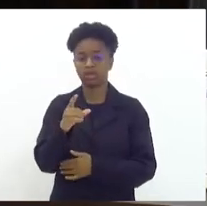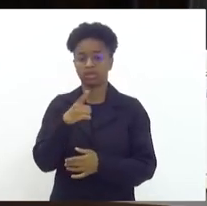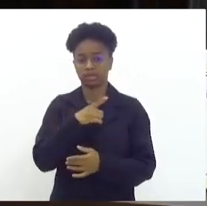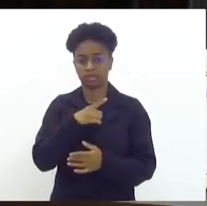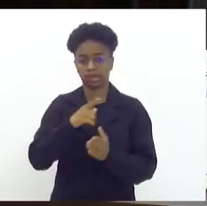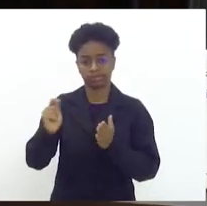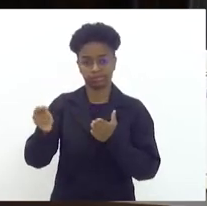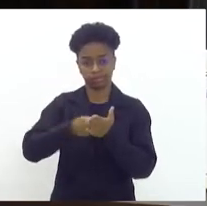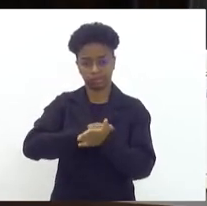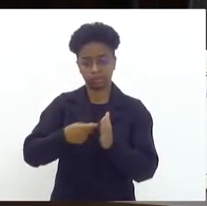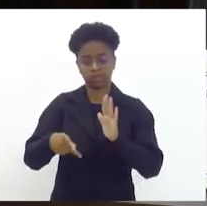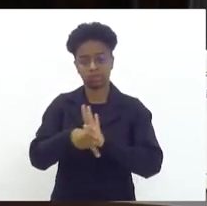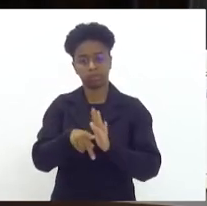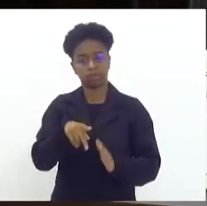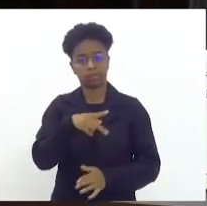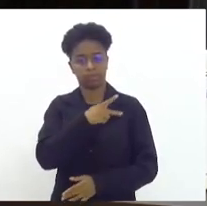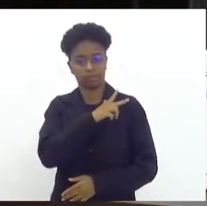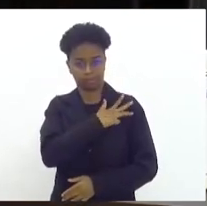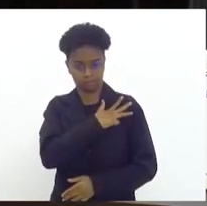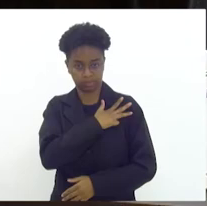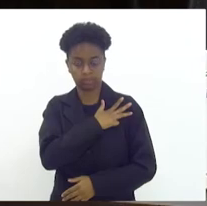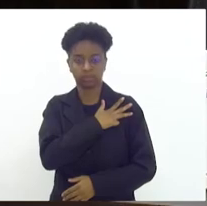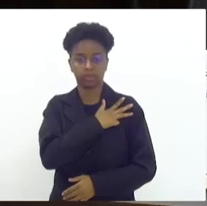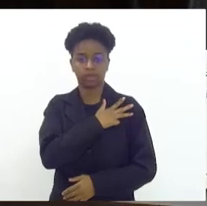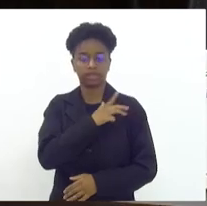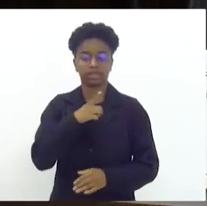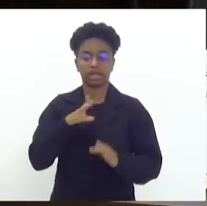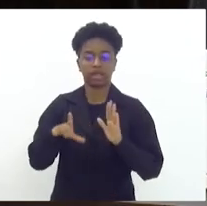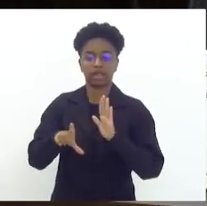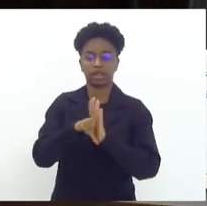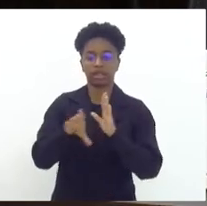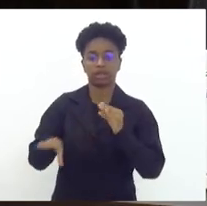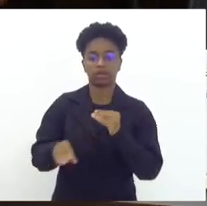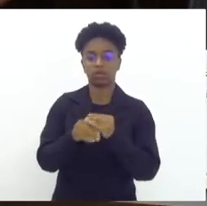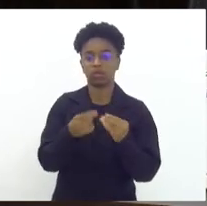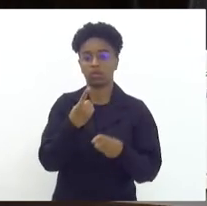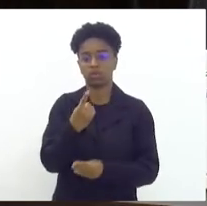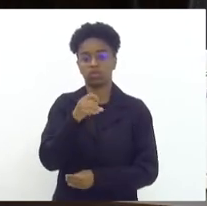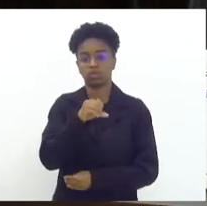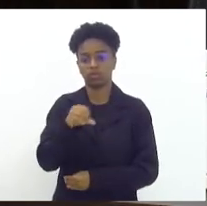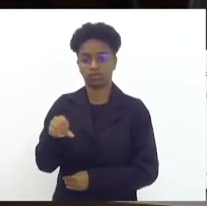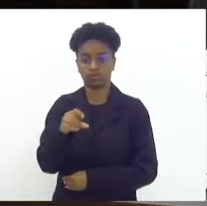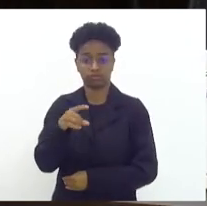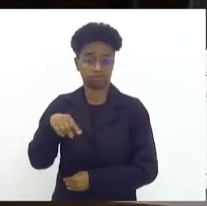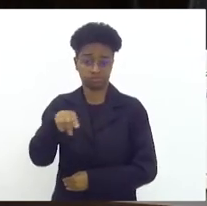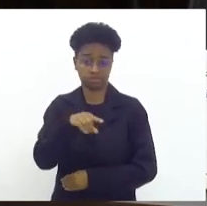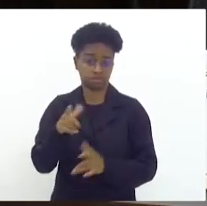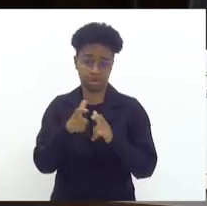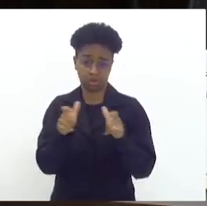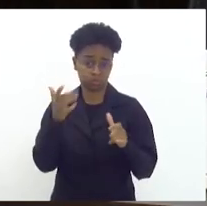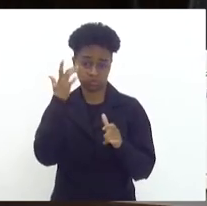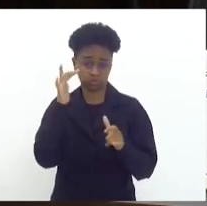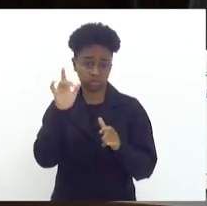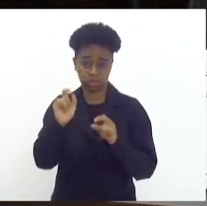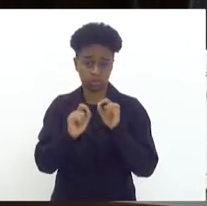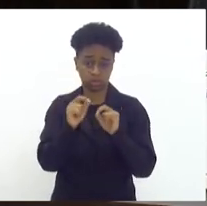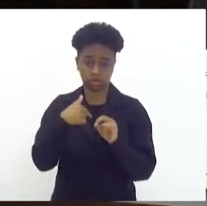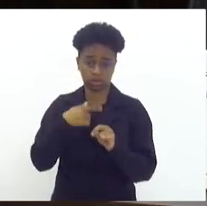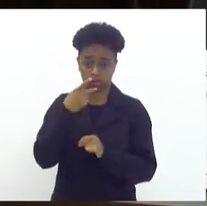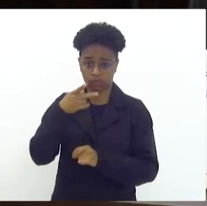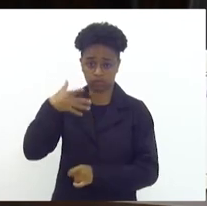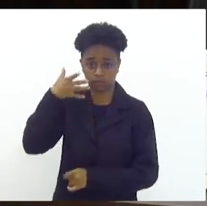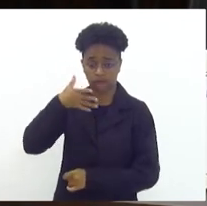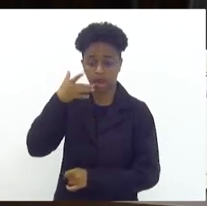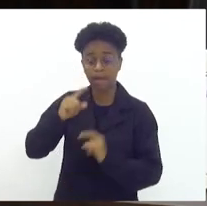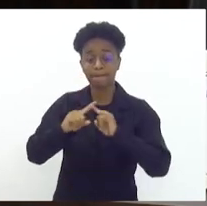do Presidente da República da lei complementar o 99 muitos aqui se quer sabem do que que eu tô falando aqui mas